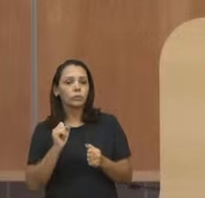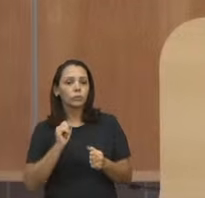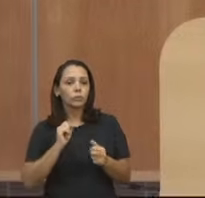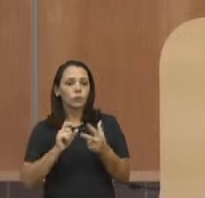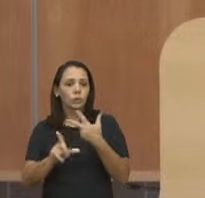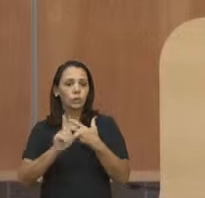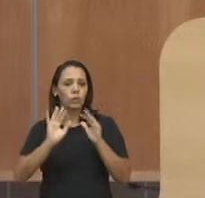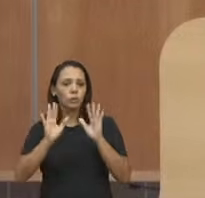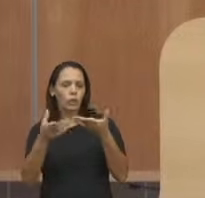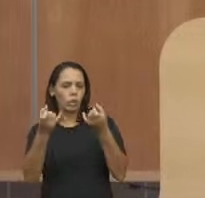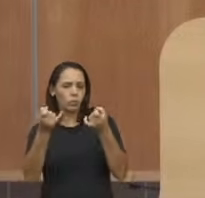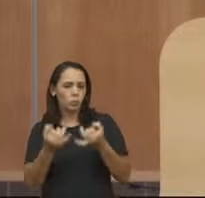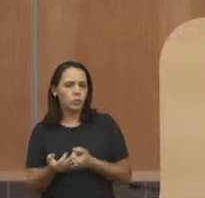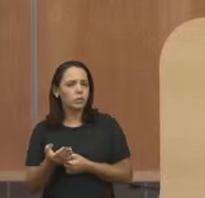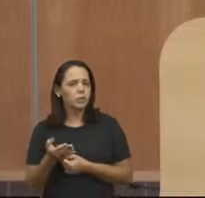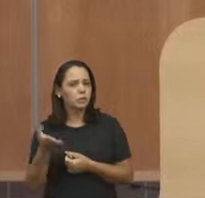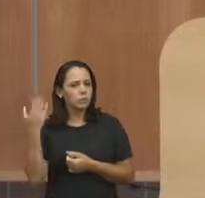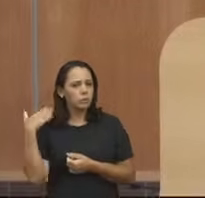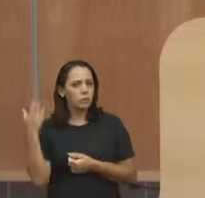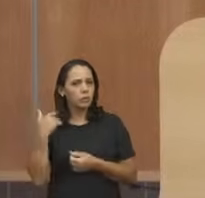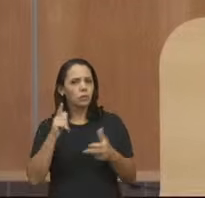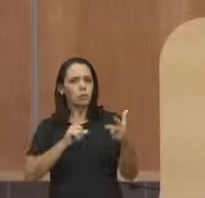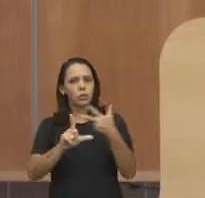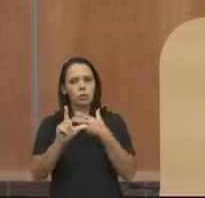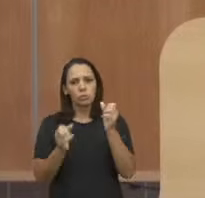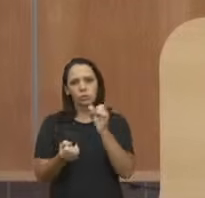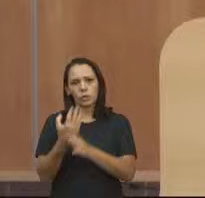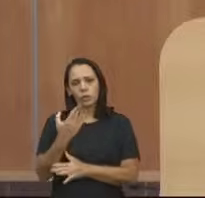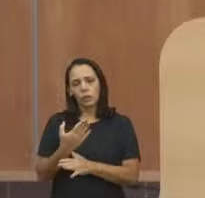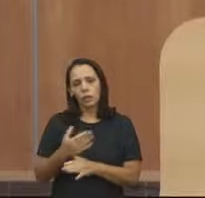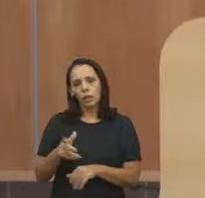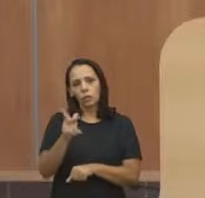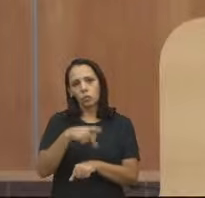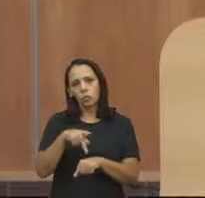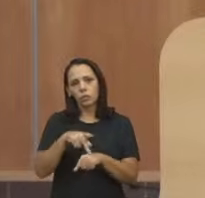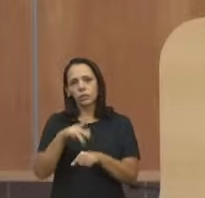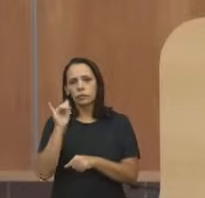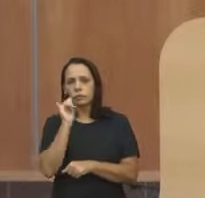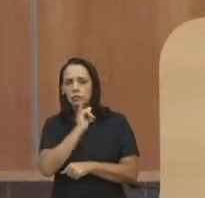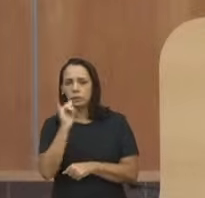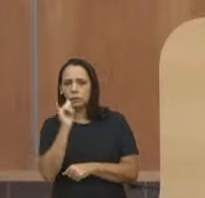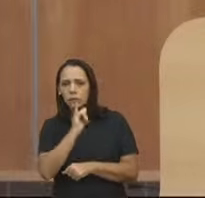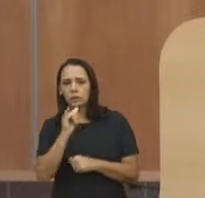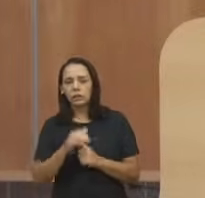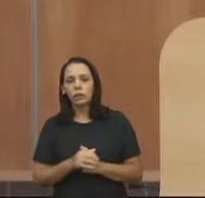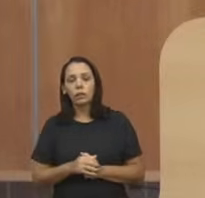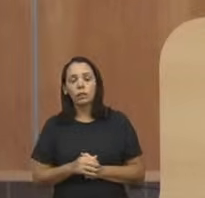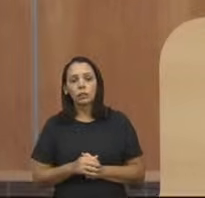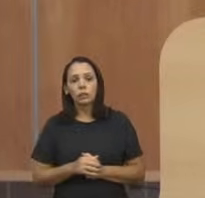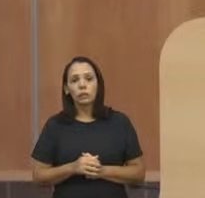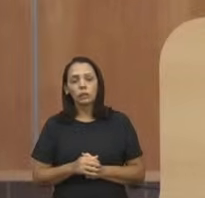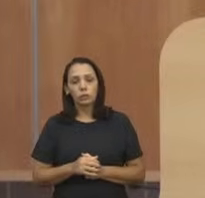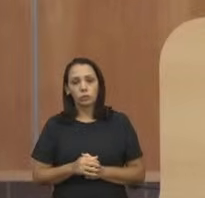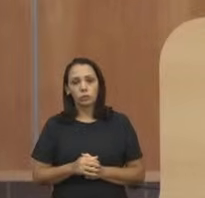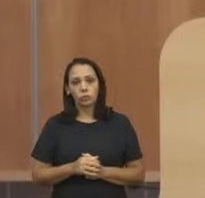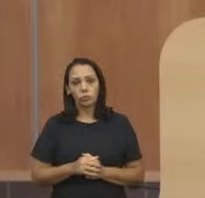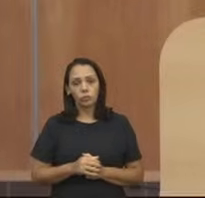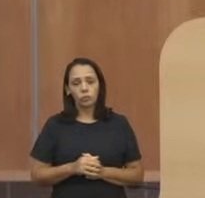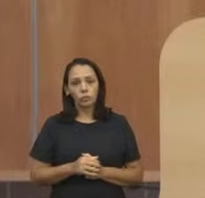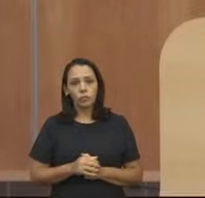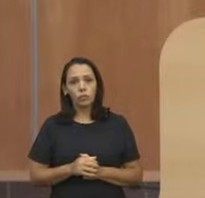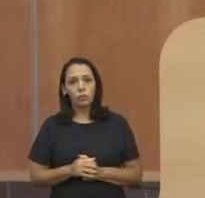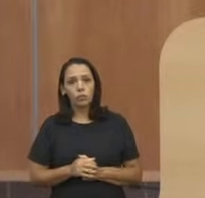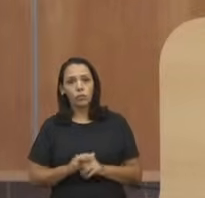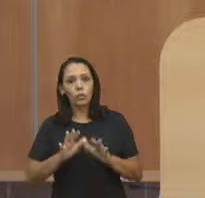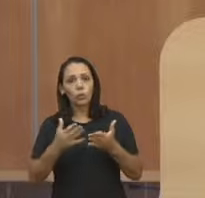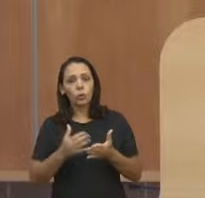acho que eu até já falei dessa história aqui algumas outras vezes, ele surge lá na Inglaterra, enfim, tem vários antecedentes históricos, mas um dos principais é lá na